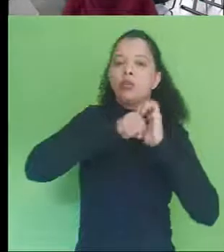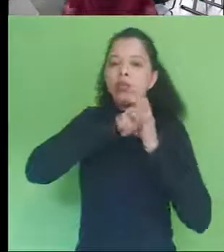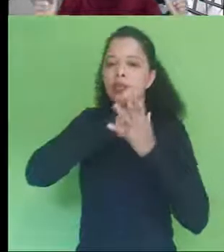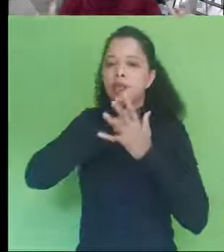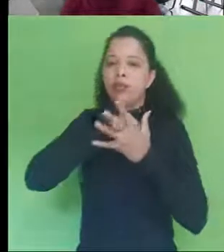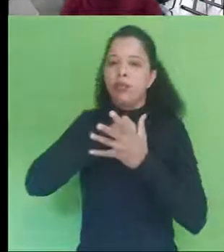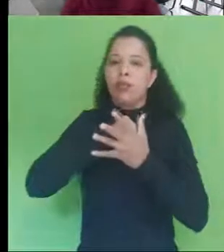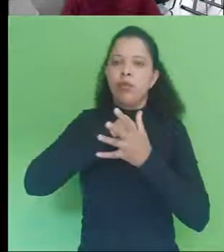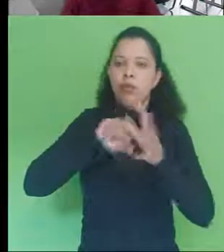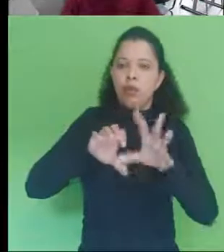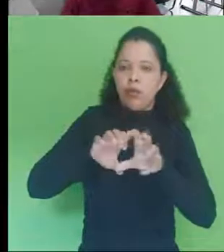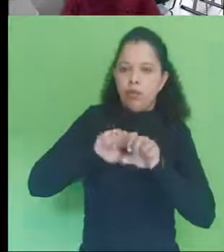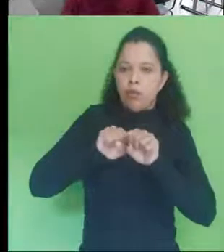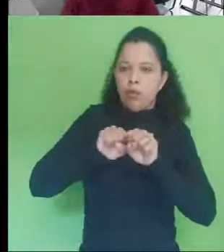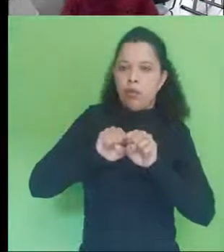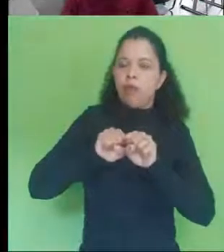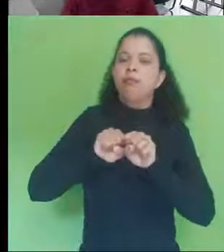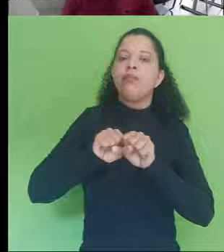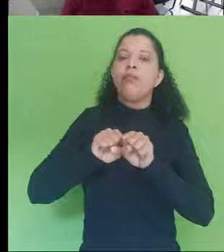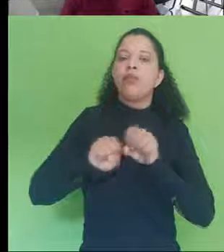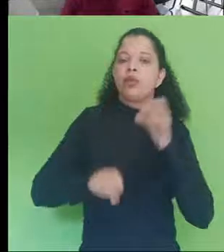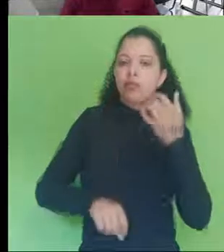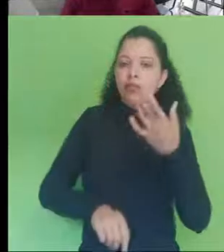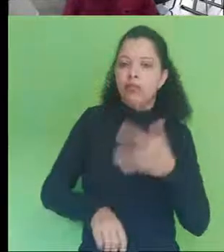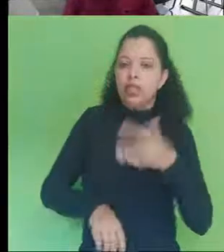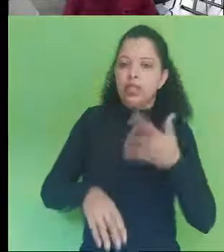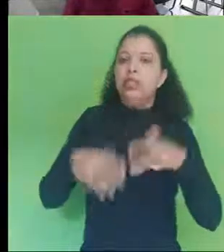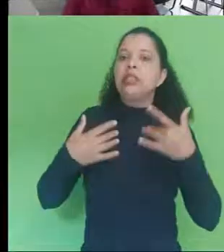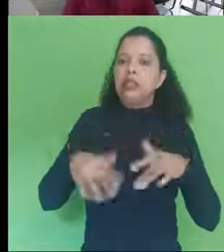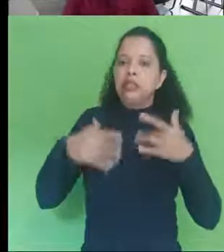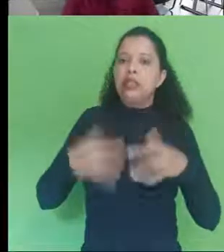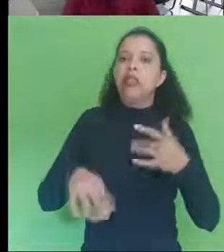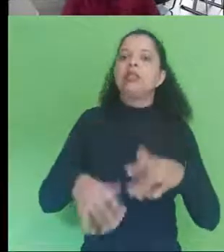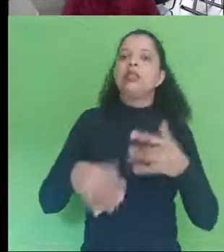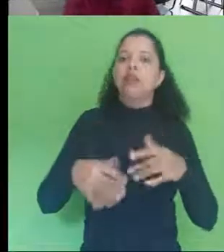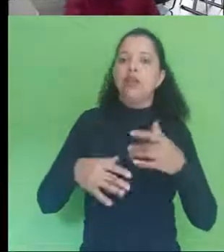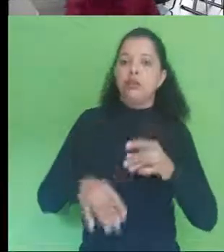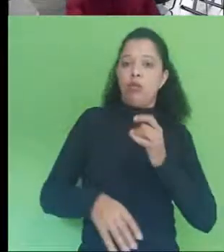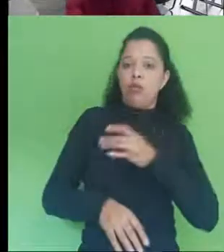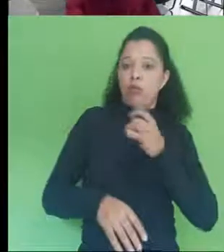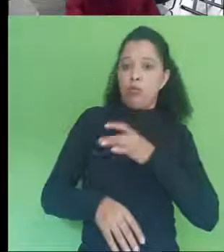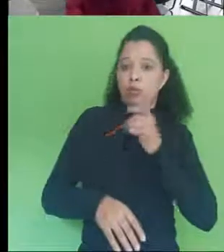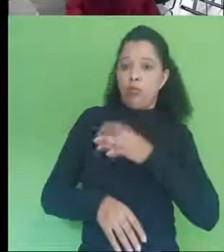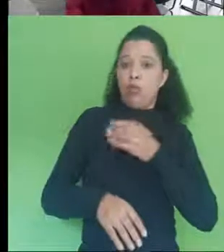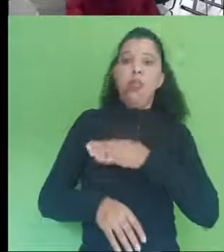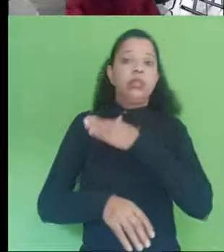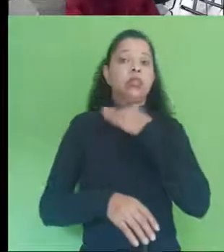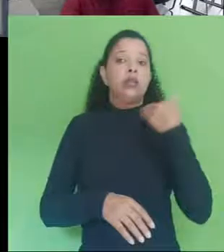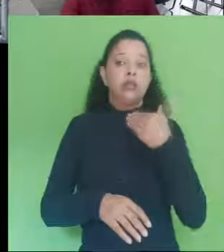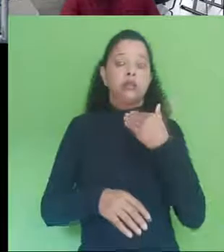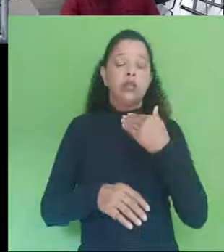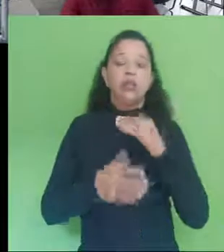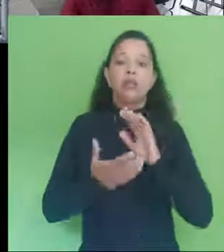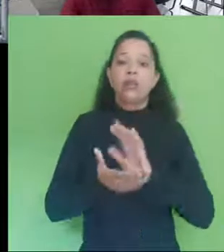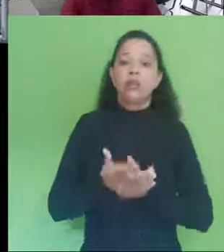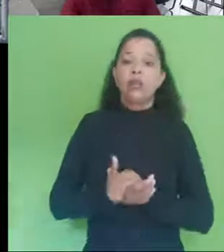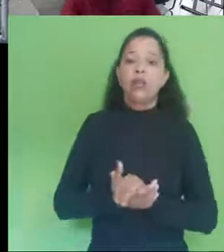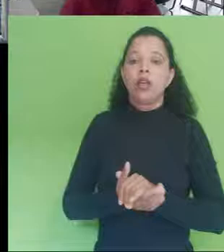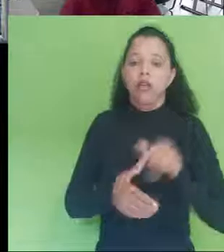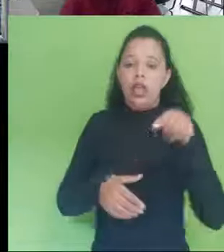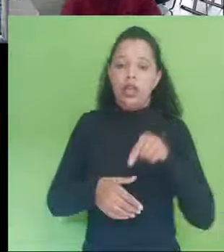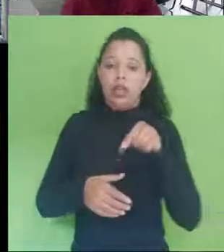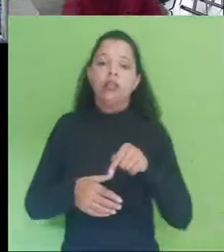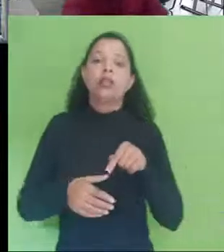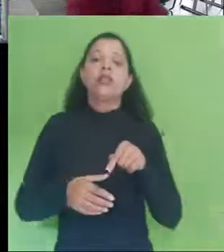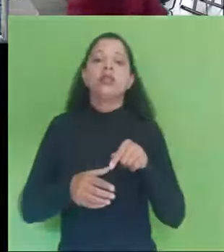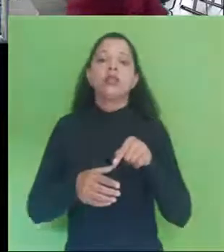invisível, o medo da morte. Esse é o nosso presente, agora. E o futuro? O que será o